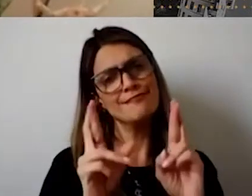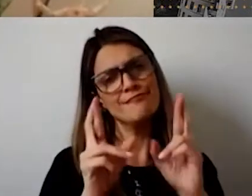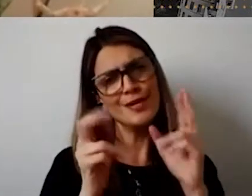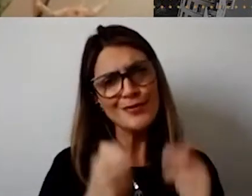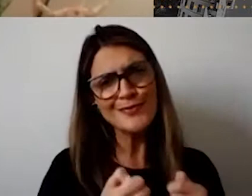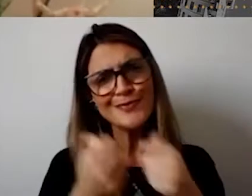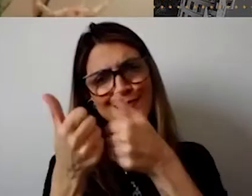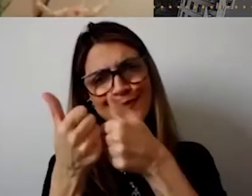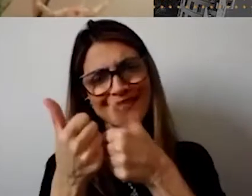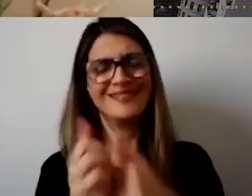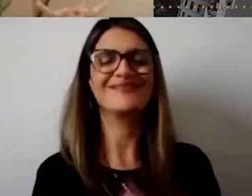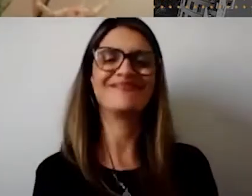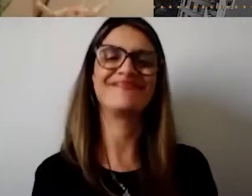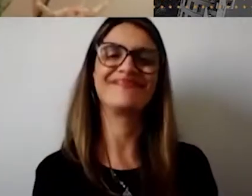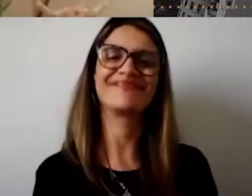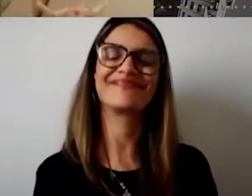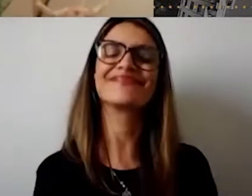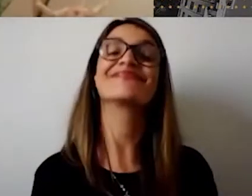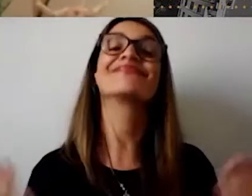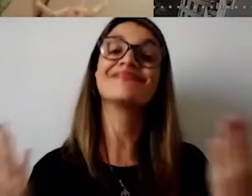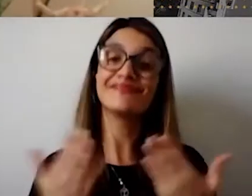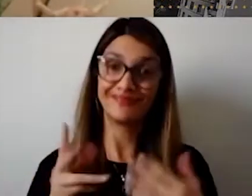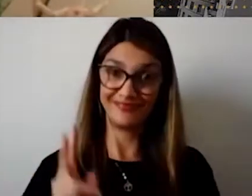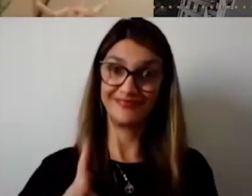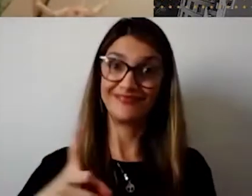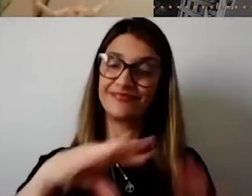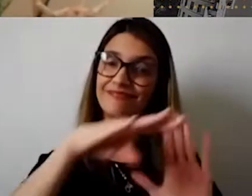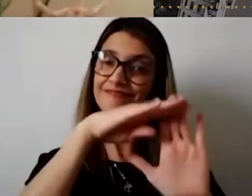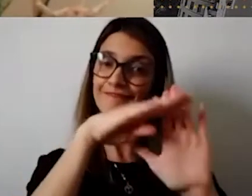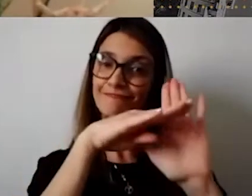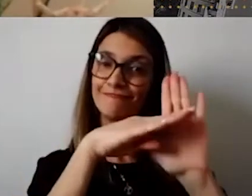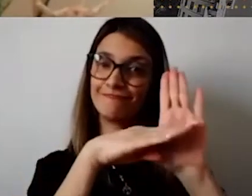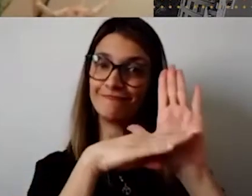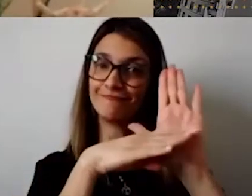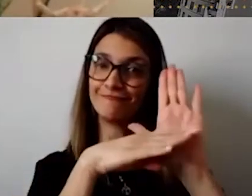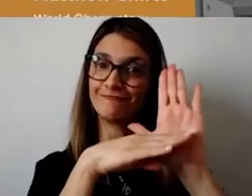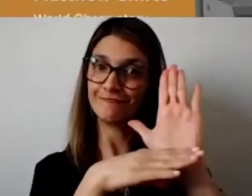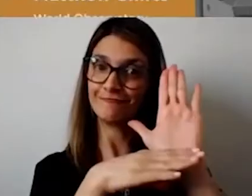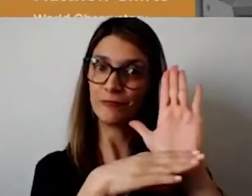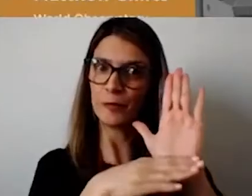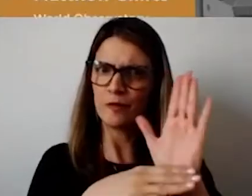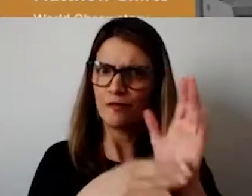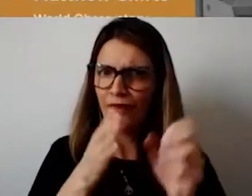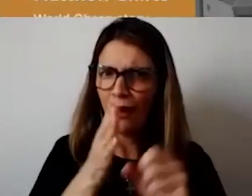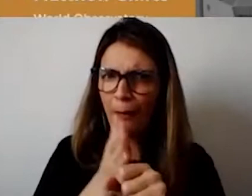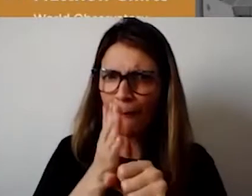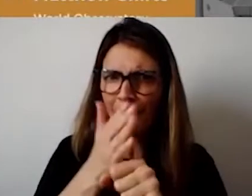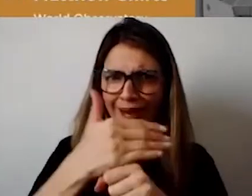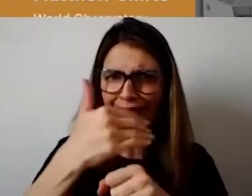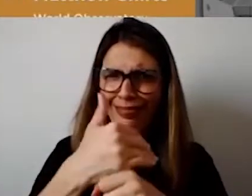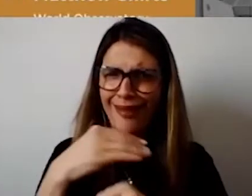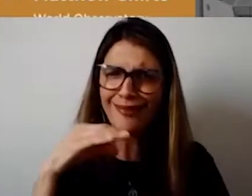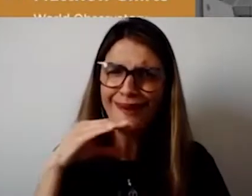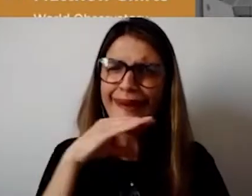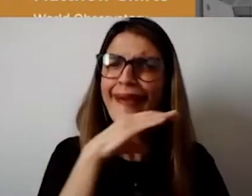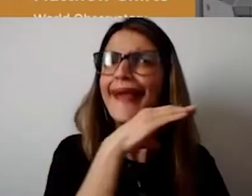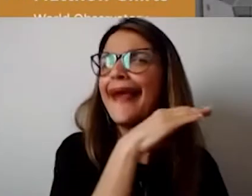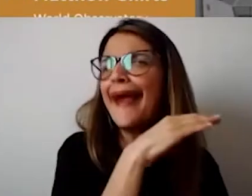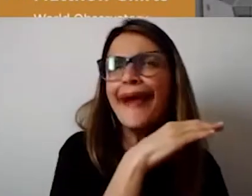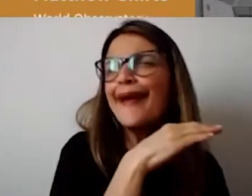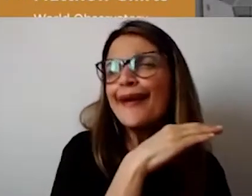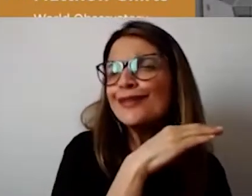gente segue agora com a nossa programação e vem aí, Batata Quente, num especial aqui para